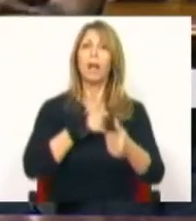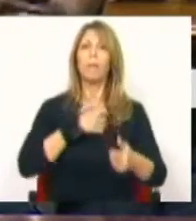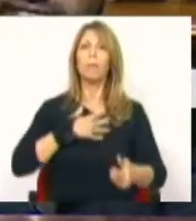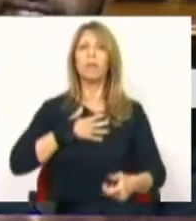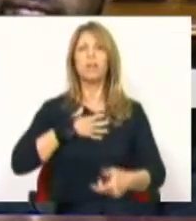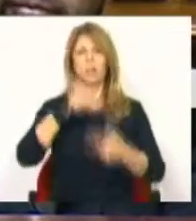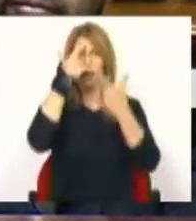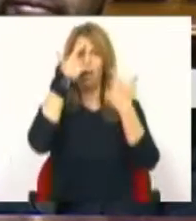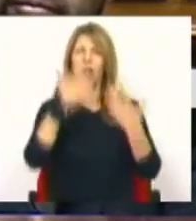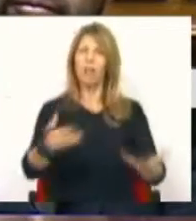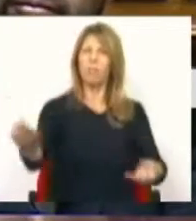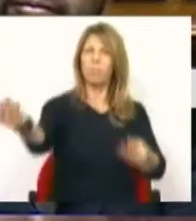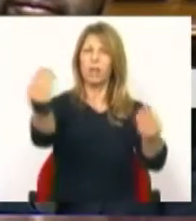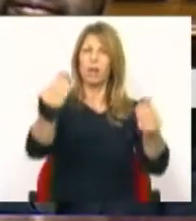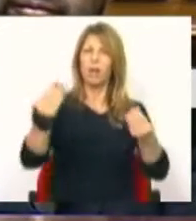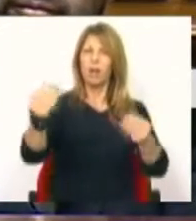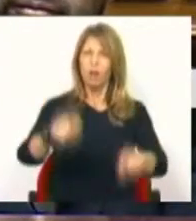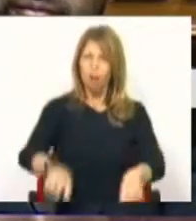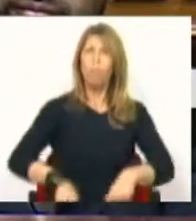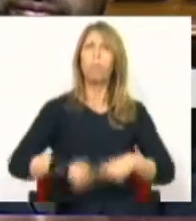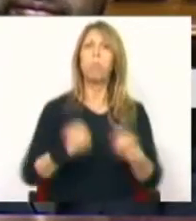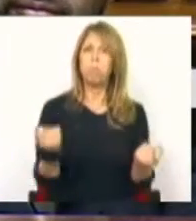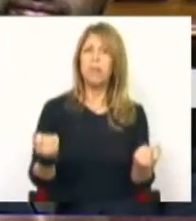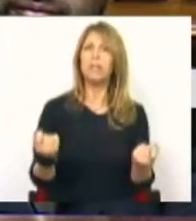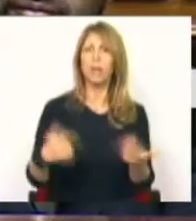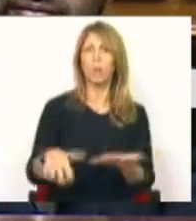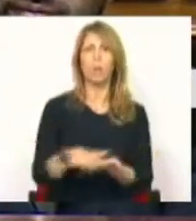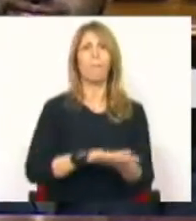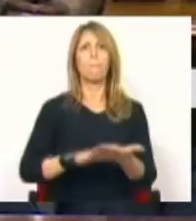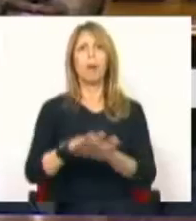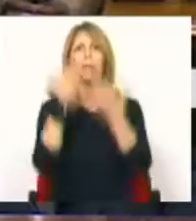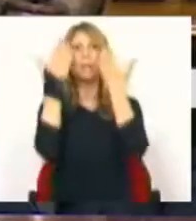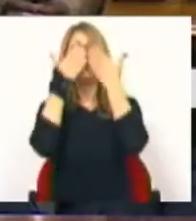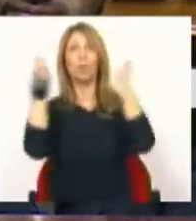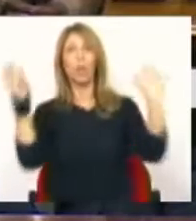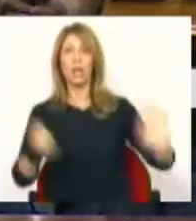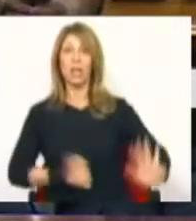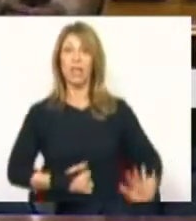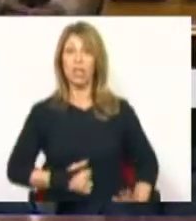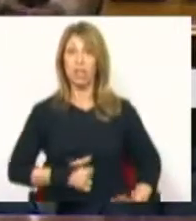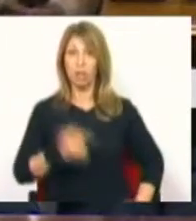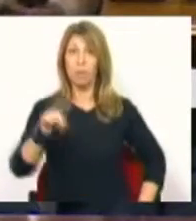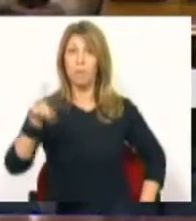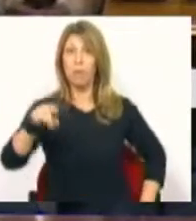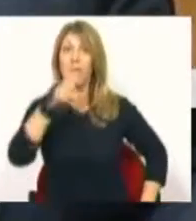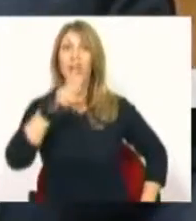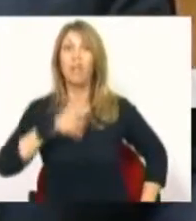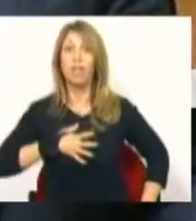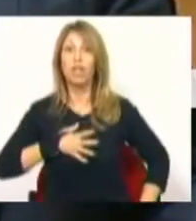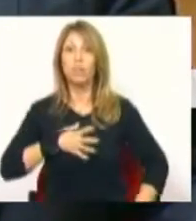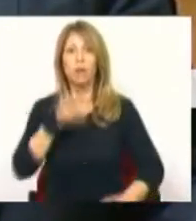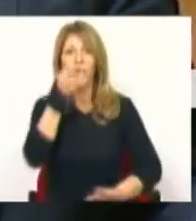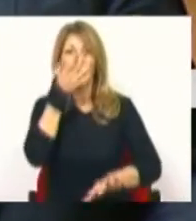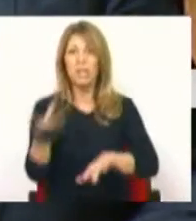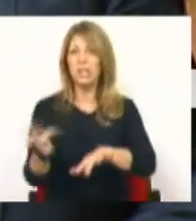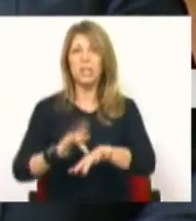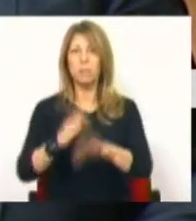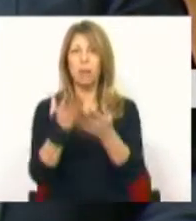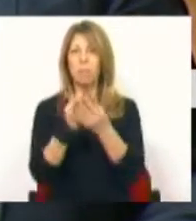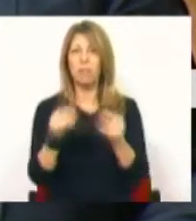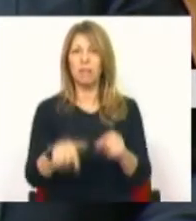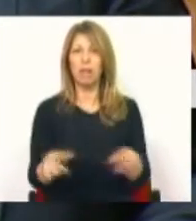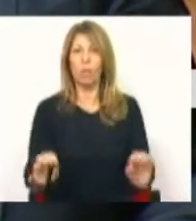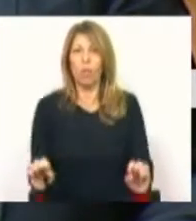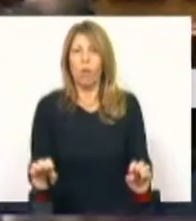ganhos no kata cristãs que se deve tanto tempo em volta de jesus invoca não seja sensível é uma medida destas senhoras senhora deputada